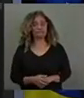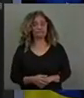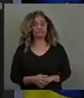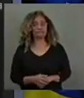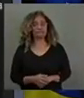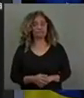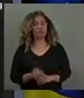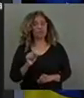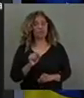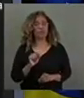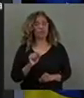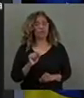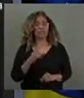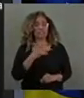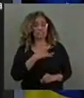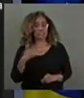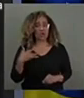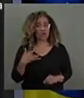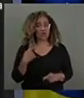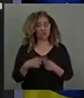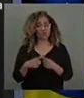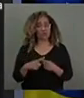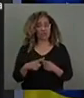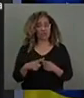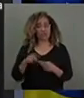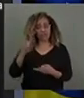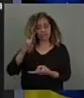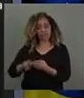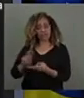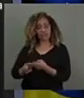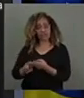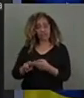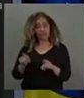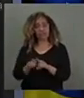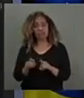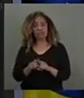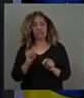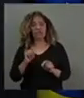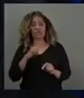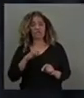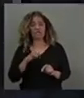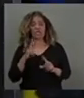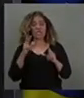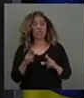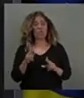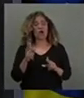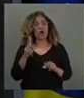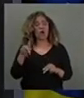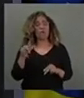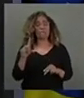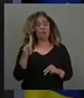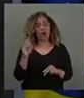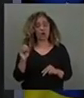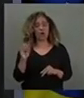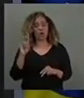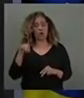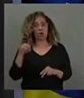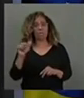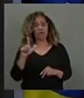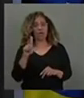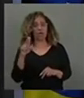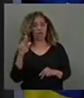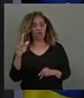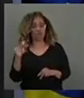Por alegados motivos de saúde, políticos condenados de crimes de colarinho branco, como Paulo Maluf e Jorge Pisciani,